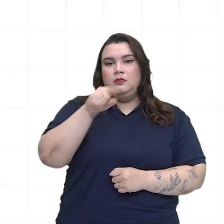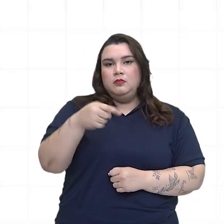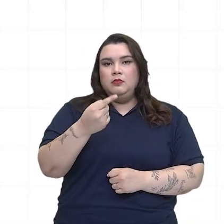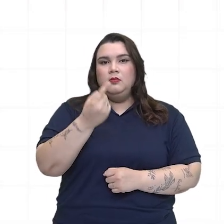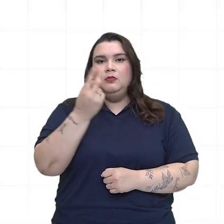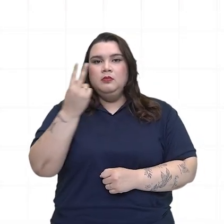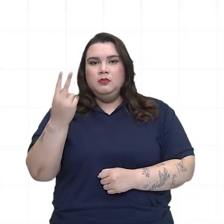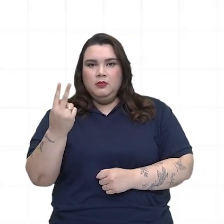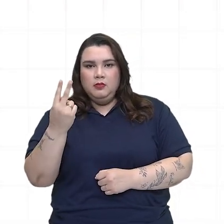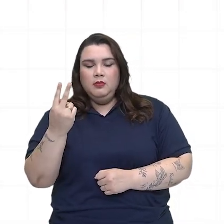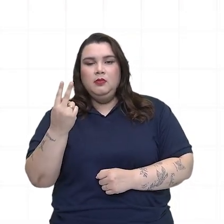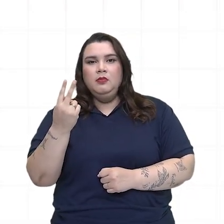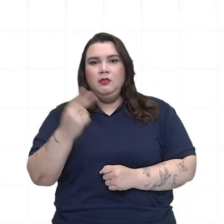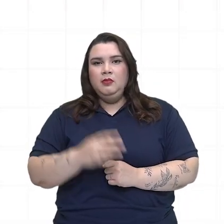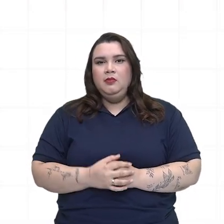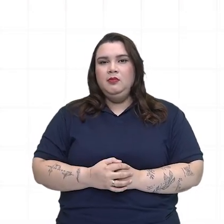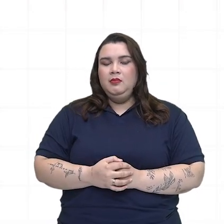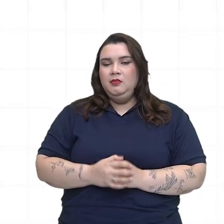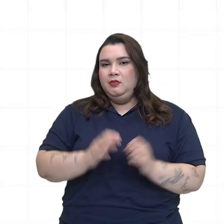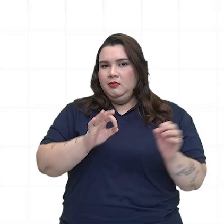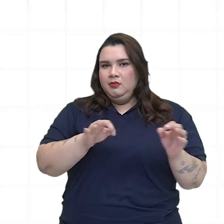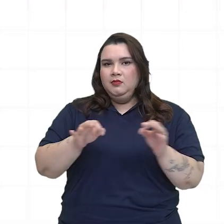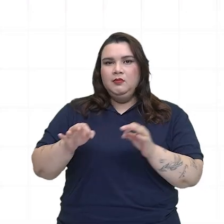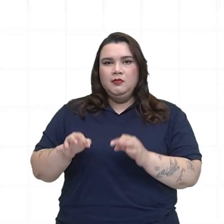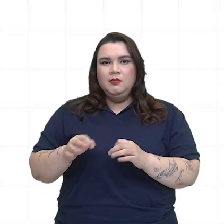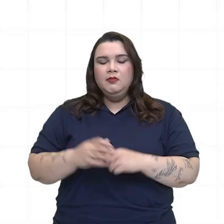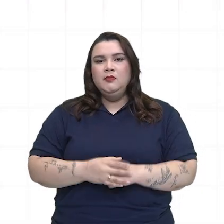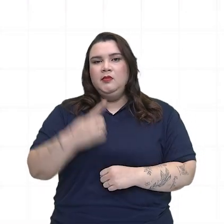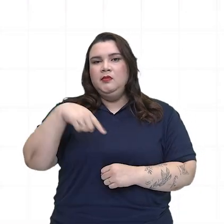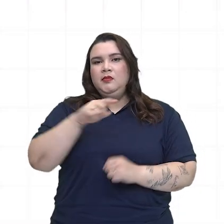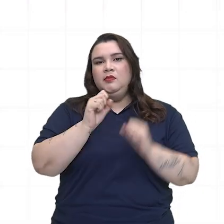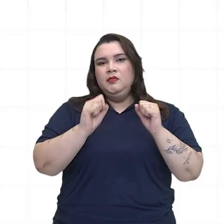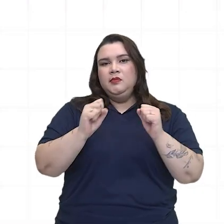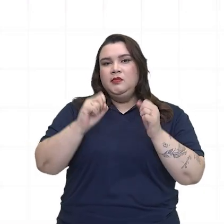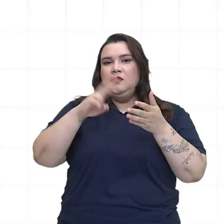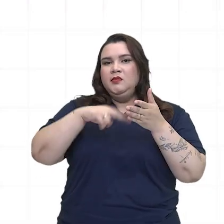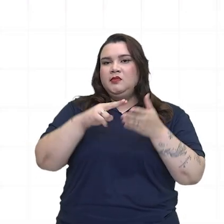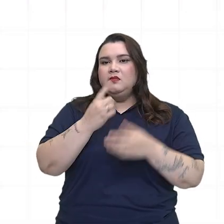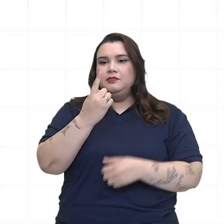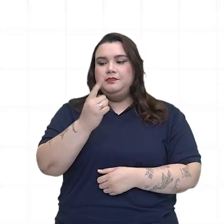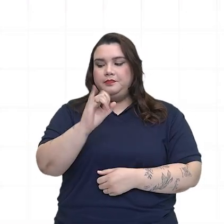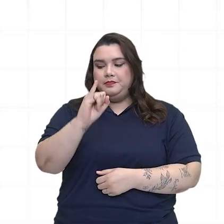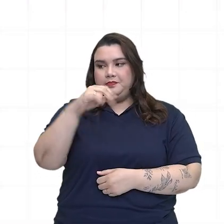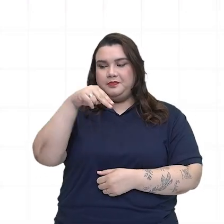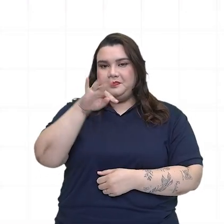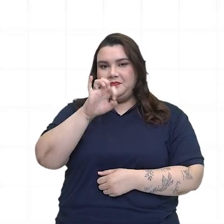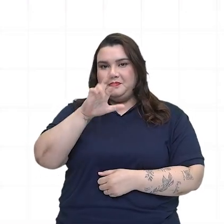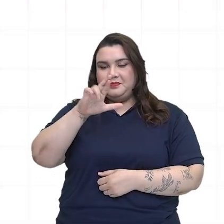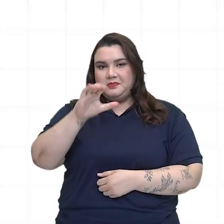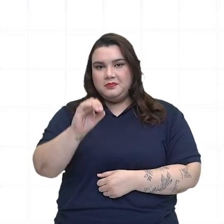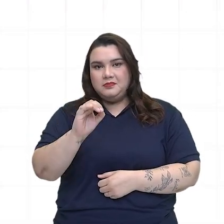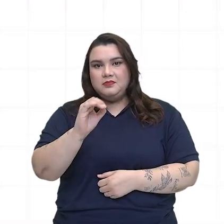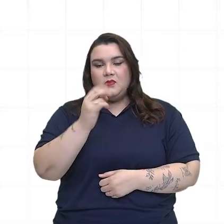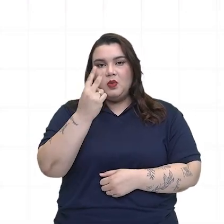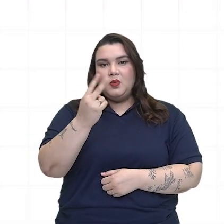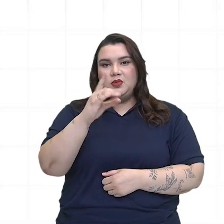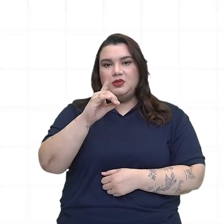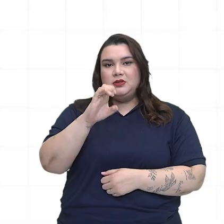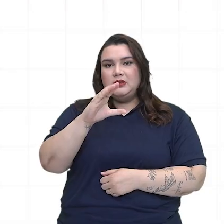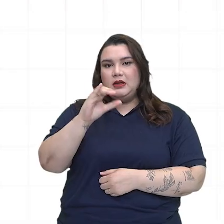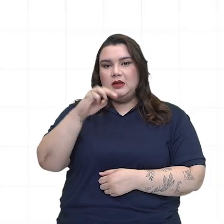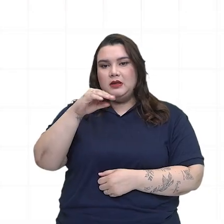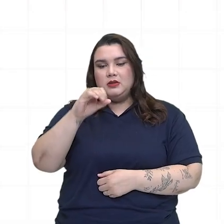1 inteiro e 2 décimos. Você pode ler 1 inteiro e 2 décimos ou 1,2,